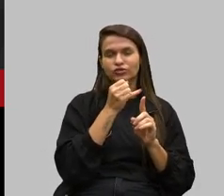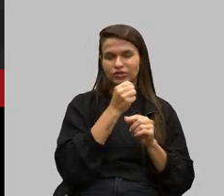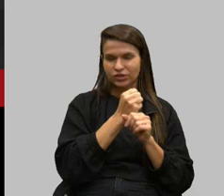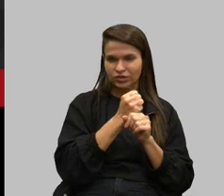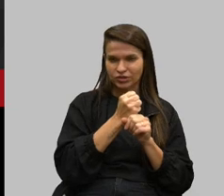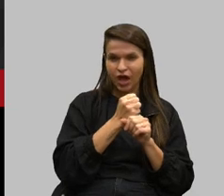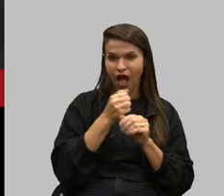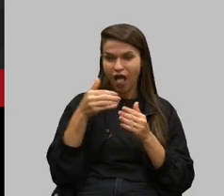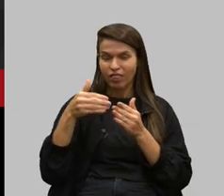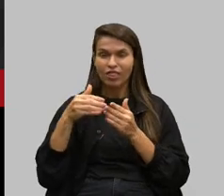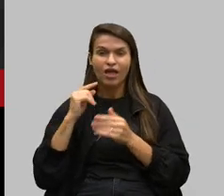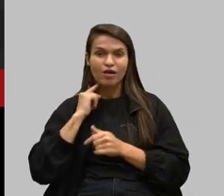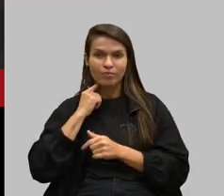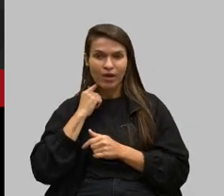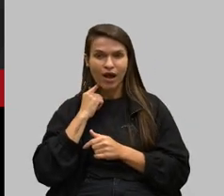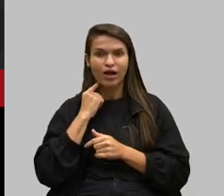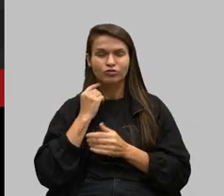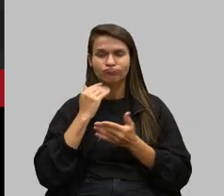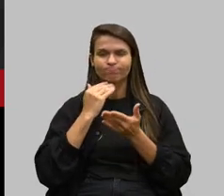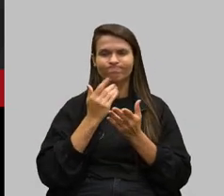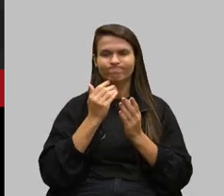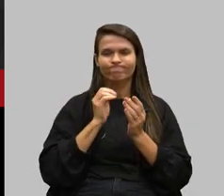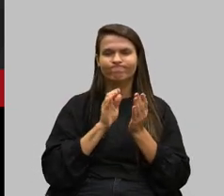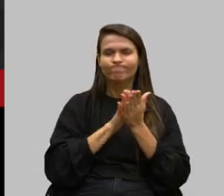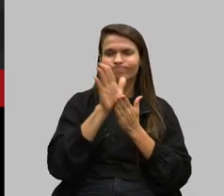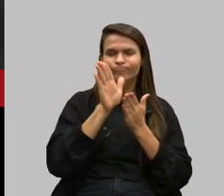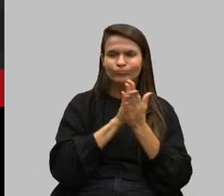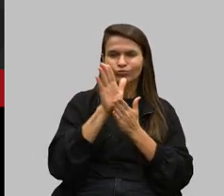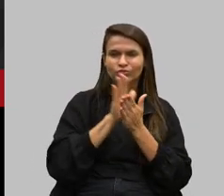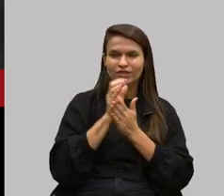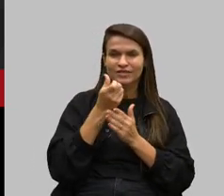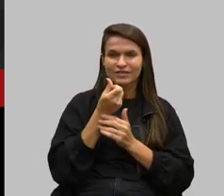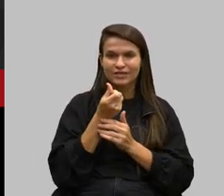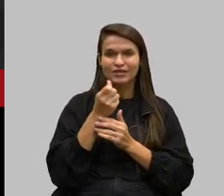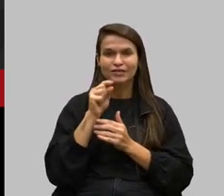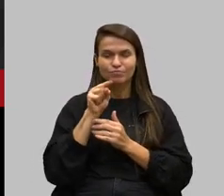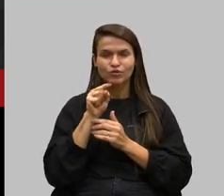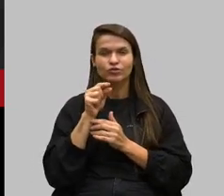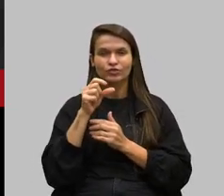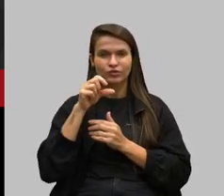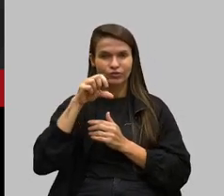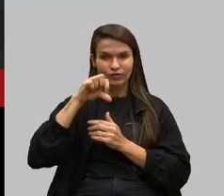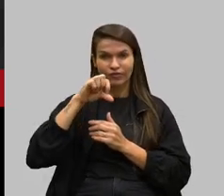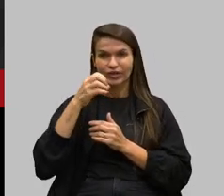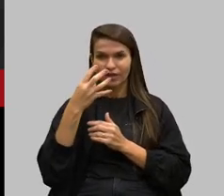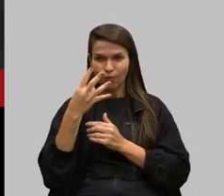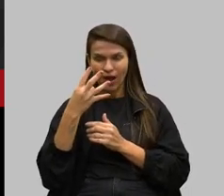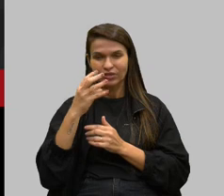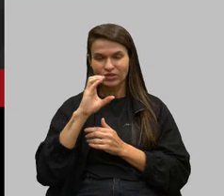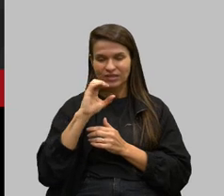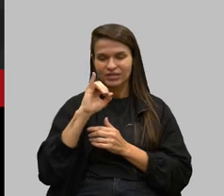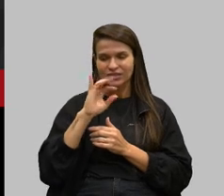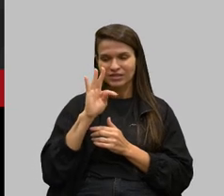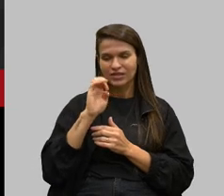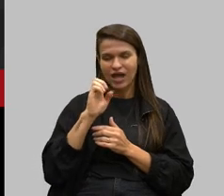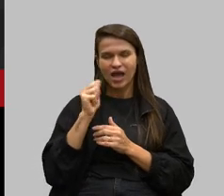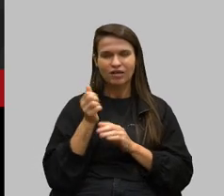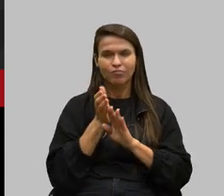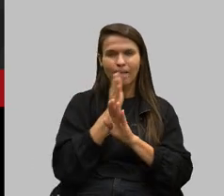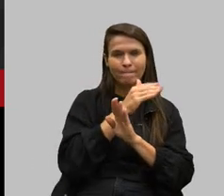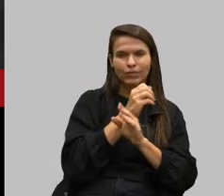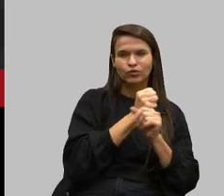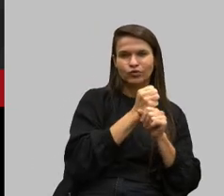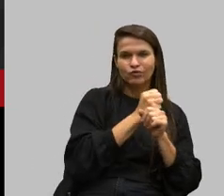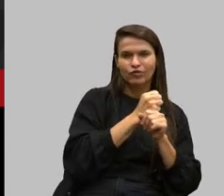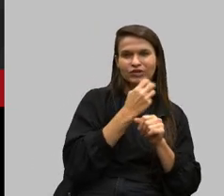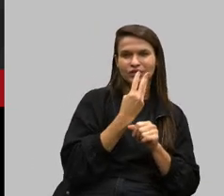até maio a gente emitiu 6094 ctei no mesmo período em 2023 foi